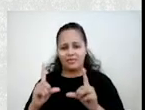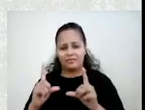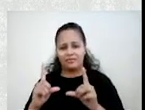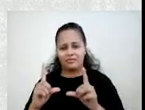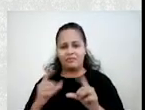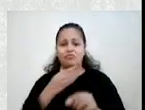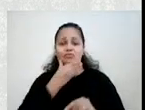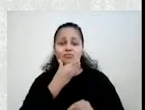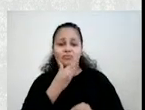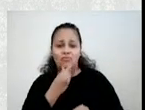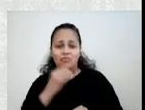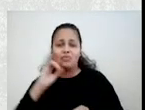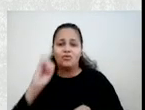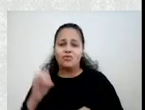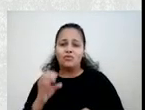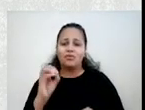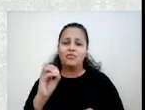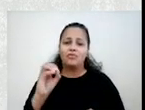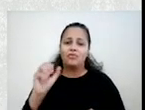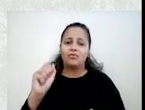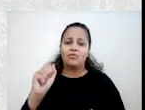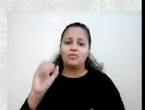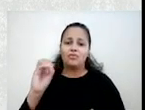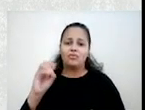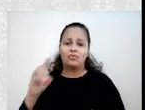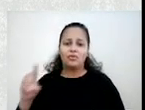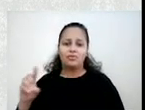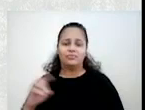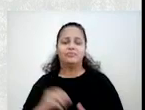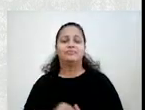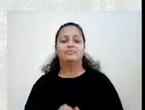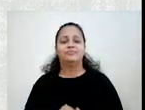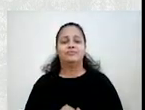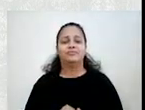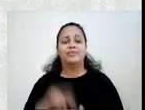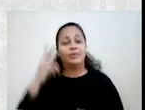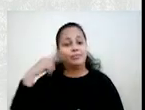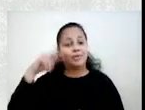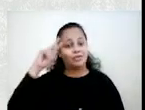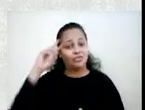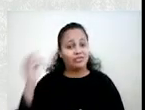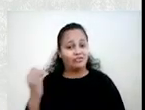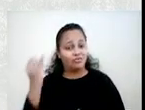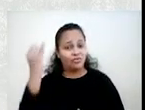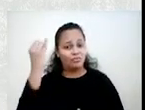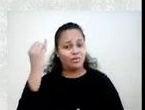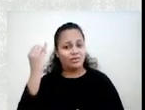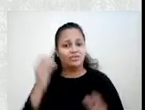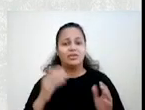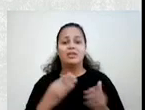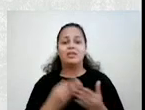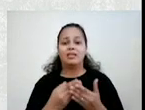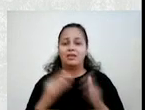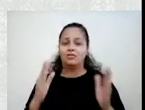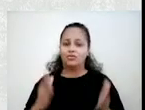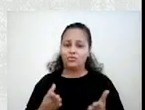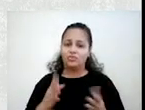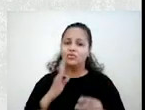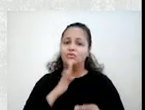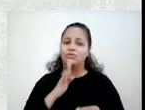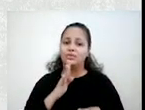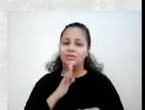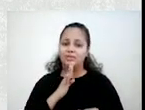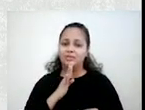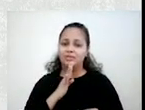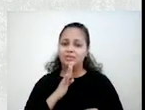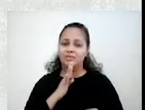João Cândido, mas agora vocês já sabem a importância desse personagem para a história brasileira. Pessoal, na aula de hoje, então, nós